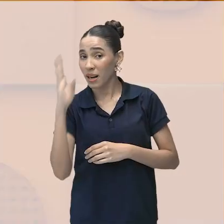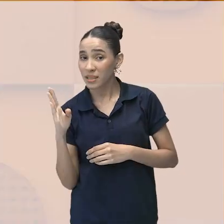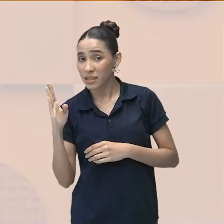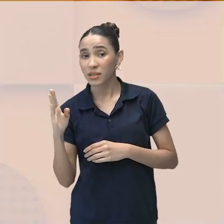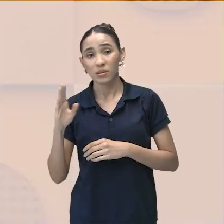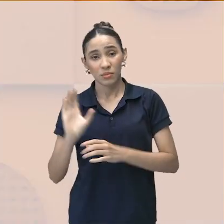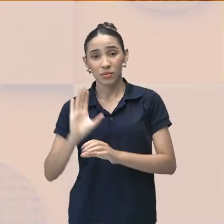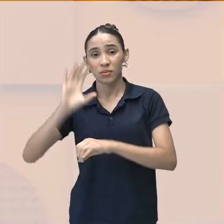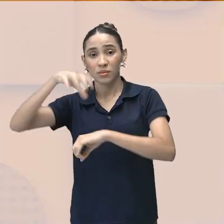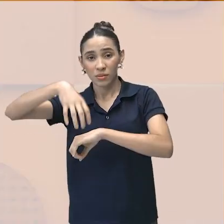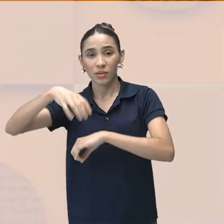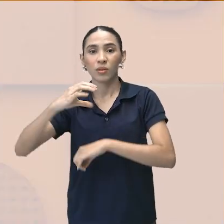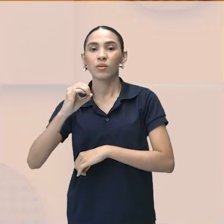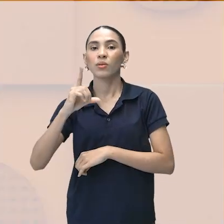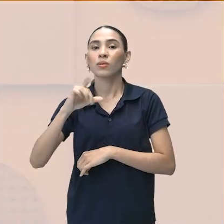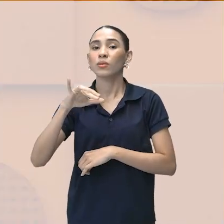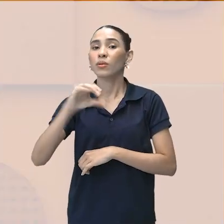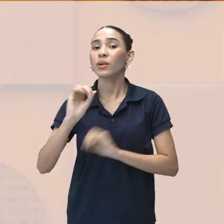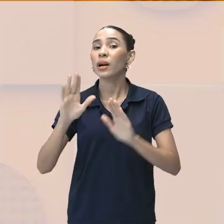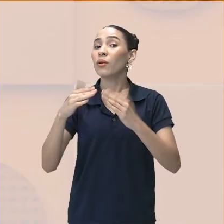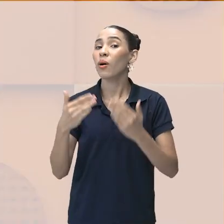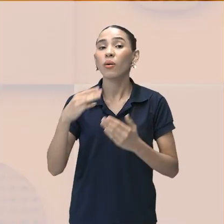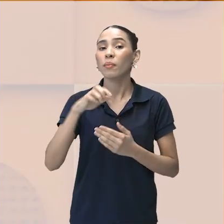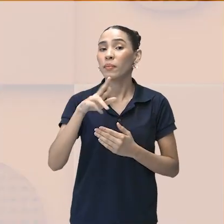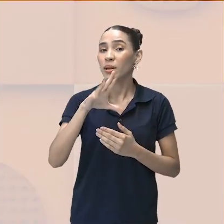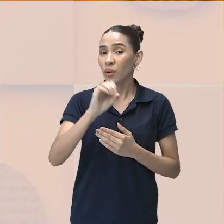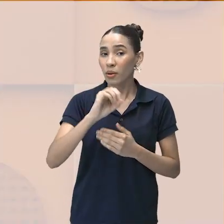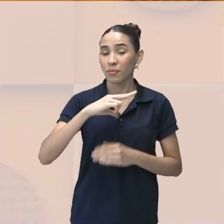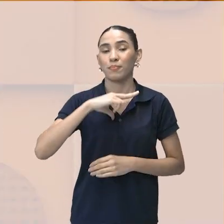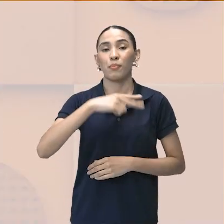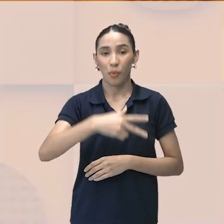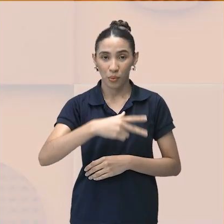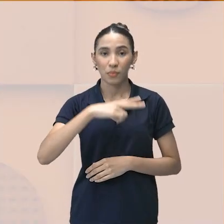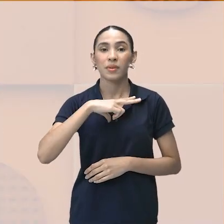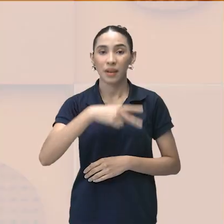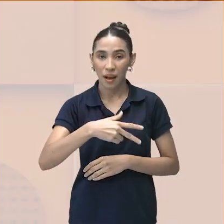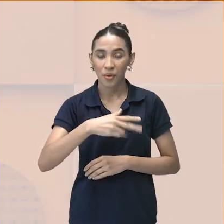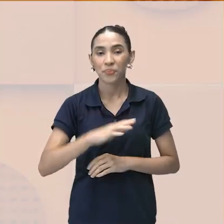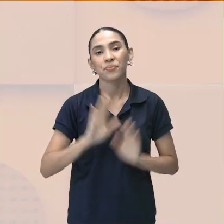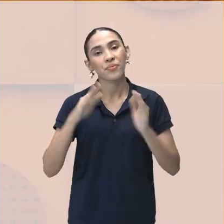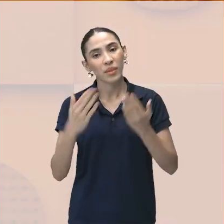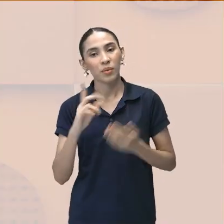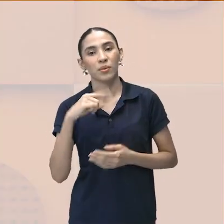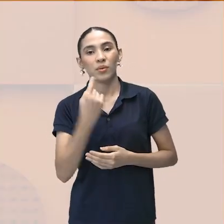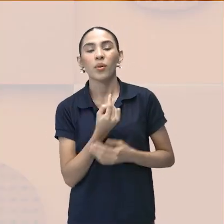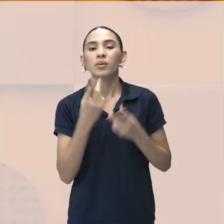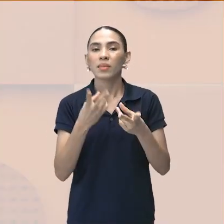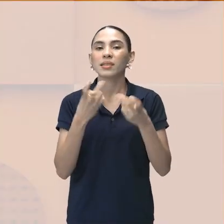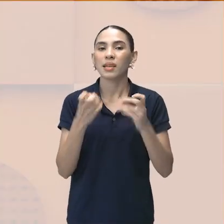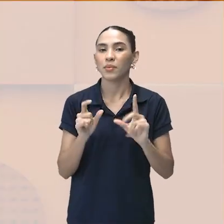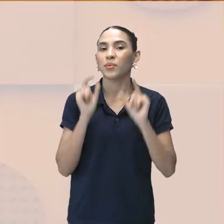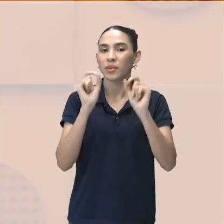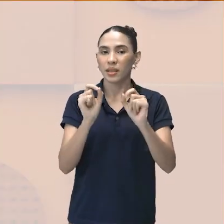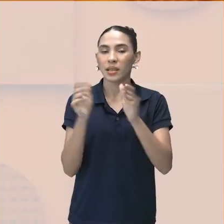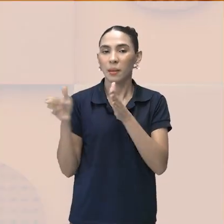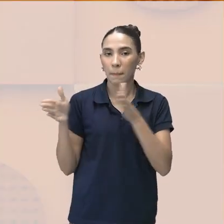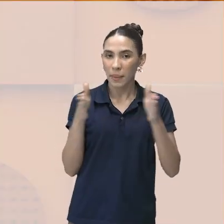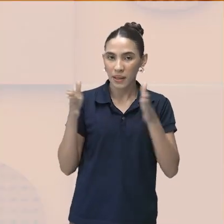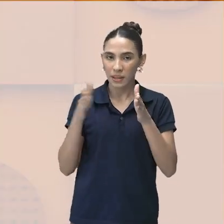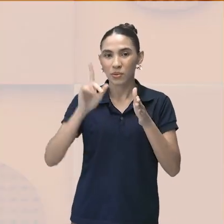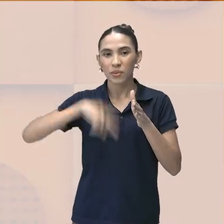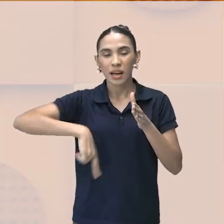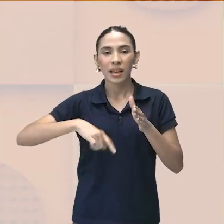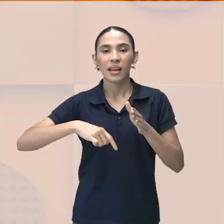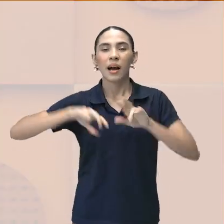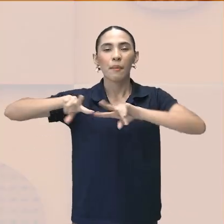uma colônia de quem? Qual era a metrópole? Portugal, né? Então, a gente observa aí que nesse período era